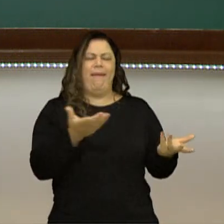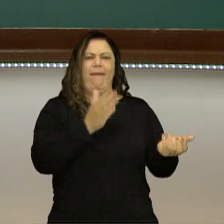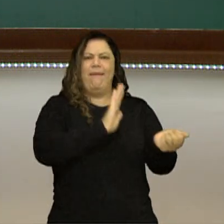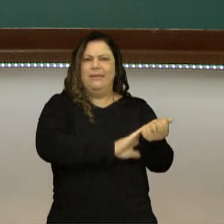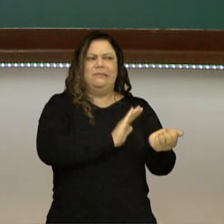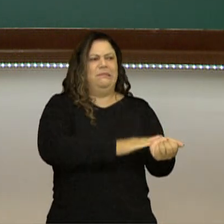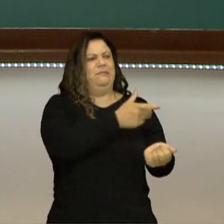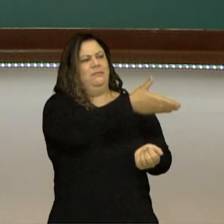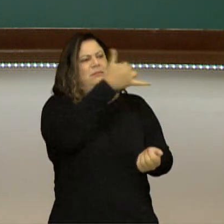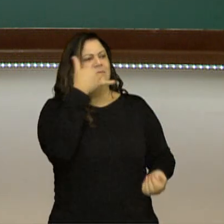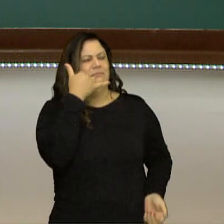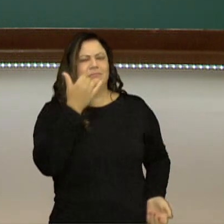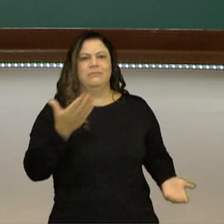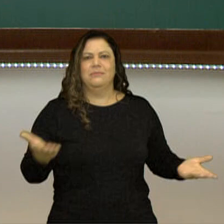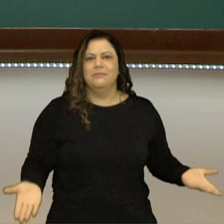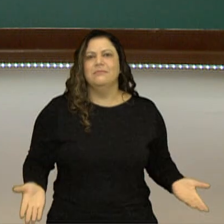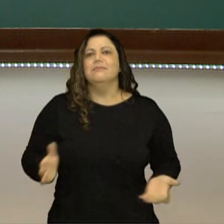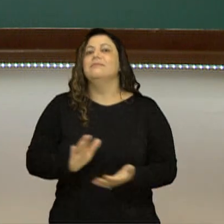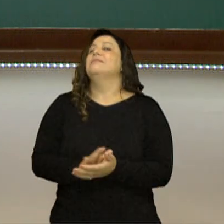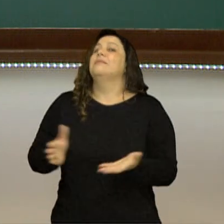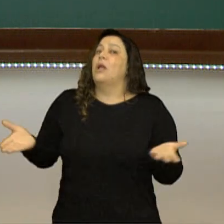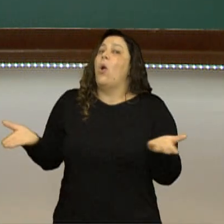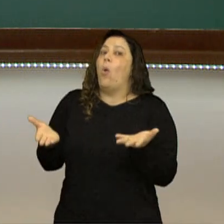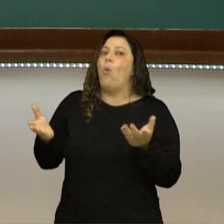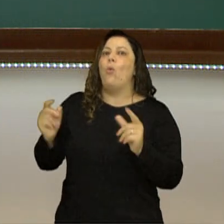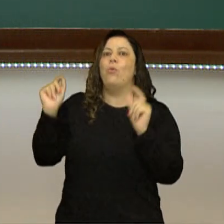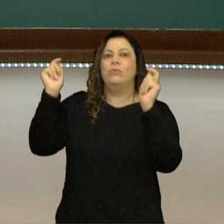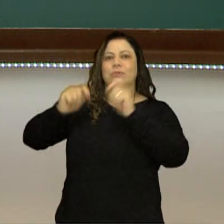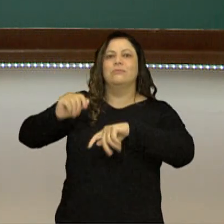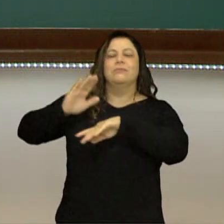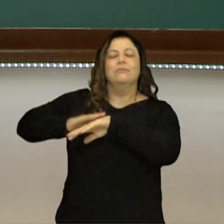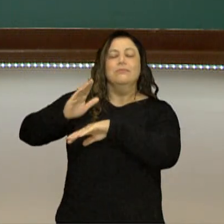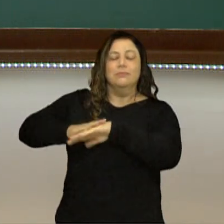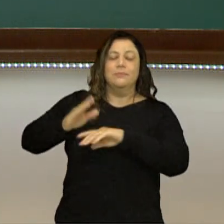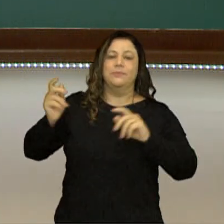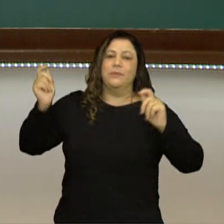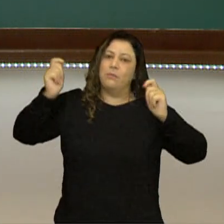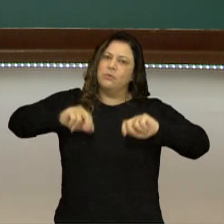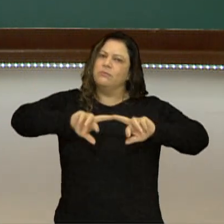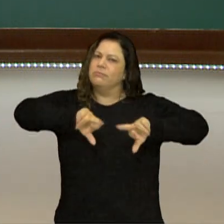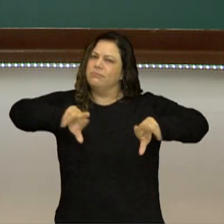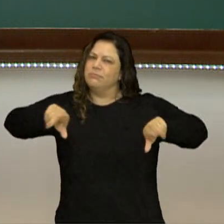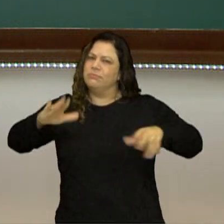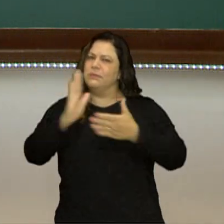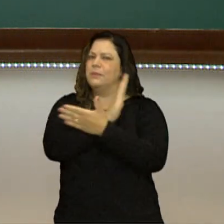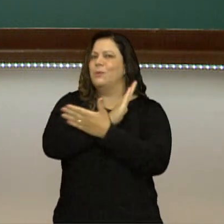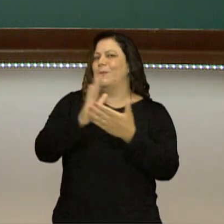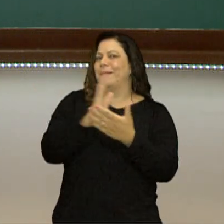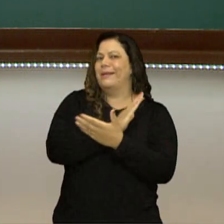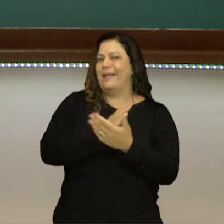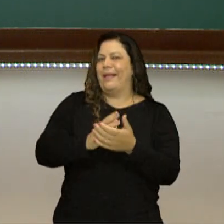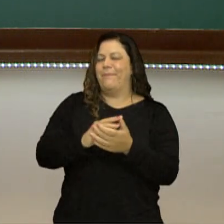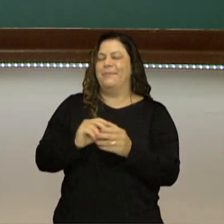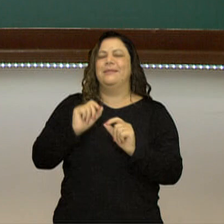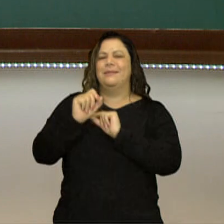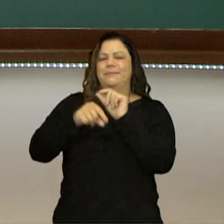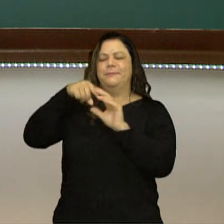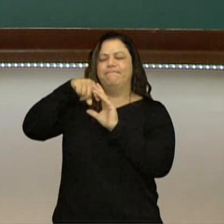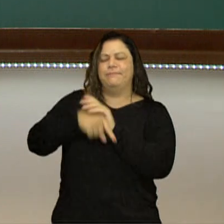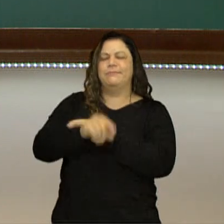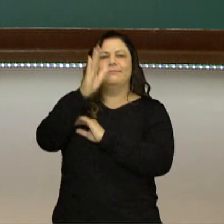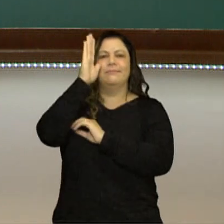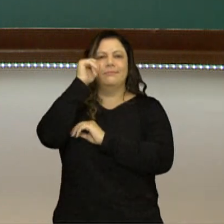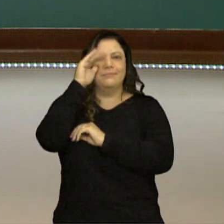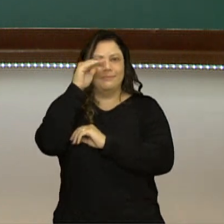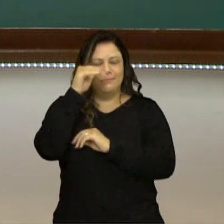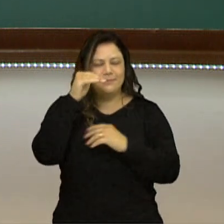celular hoje na mão de uma pessoa pode ser a possibilidade que alguém precisa para explorar a sua